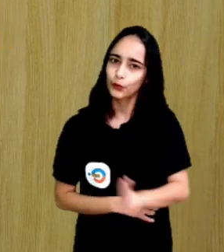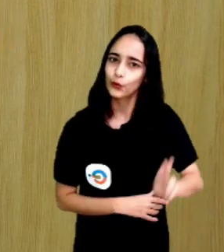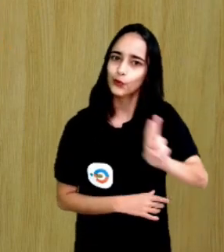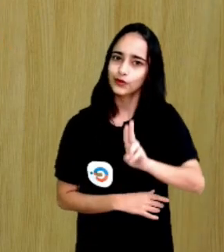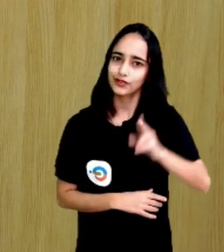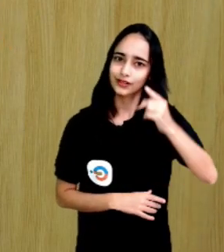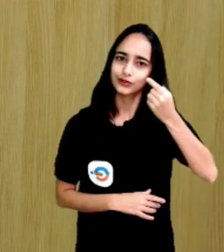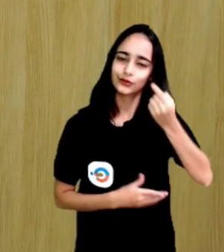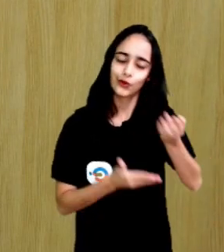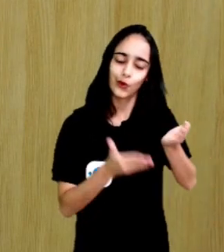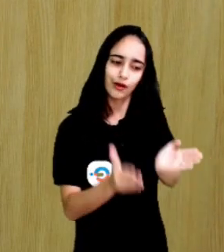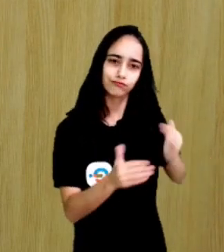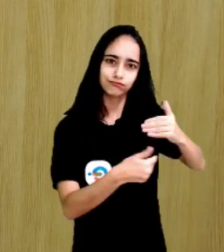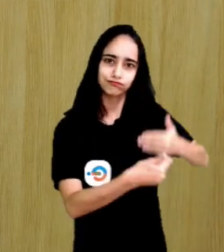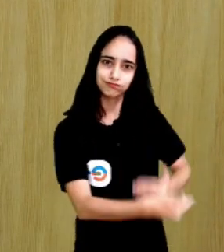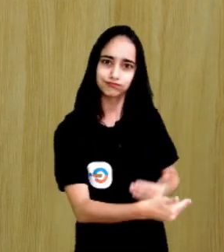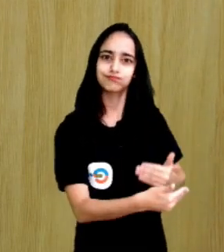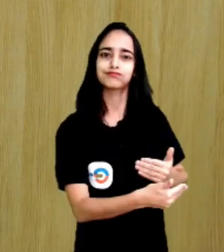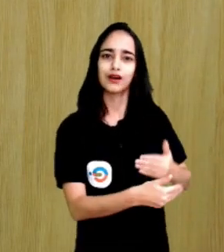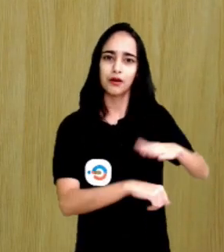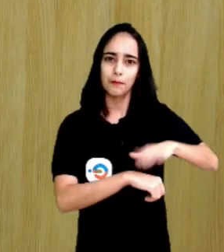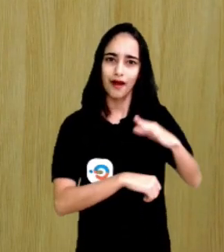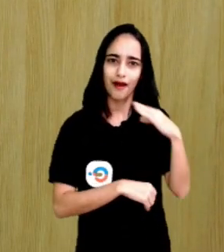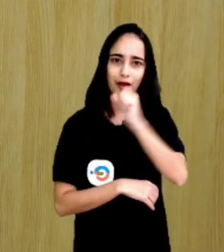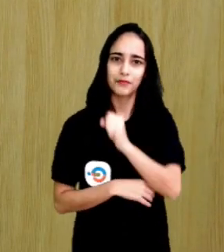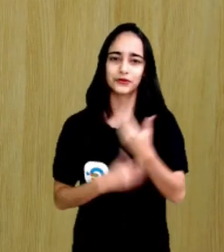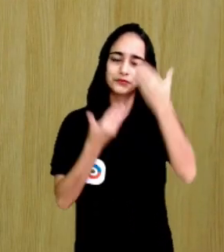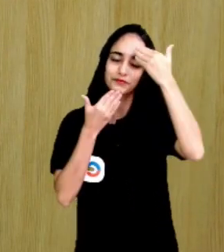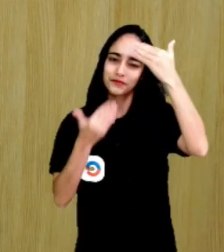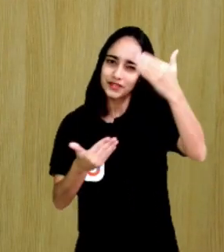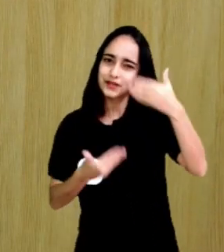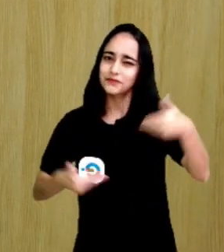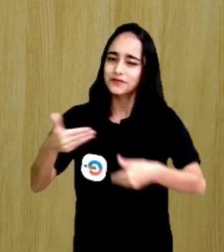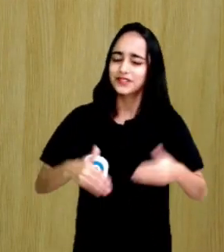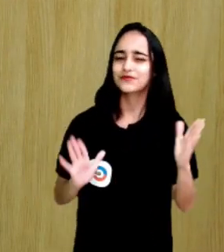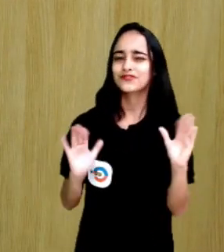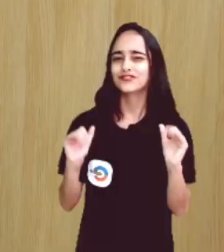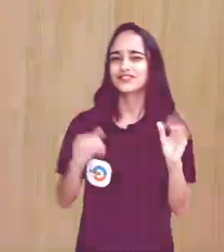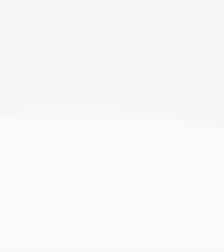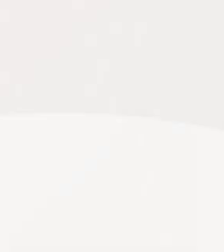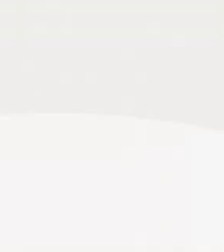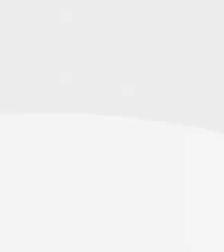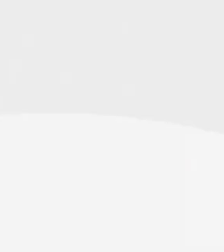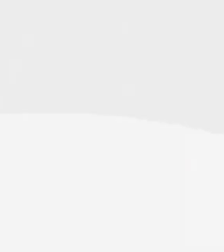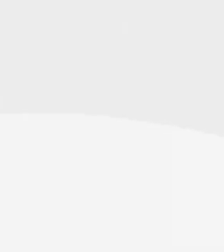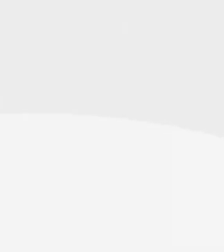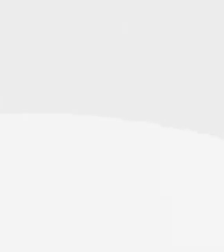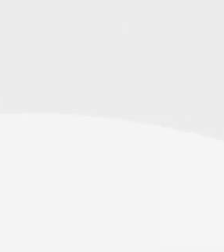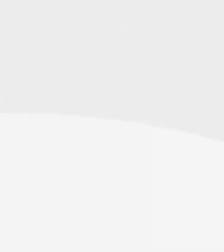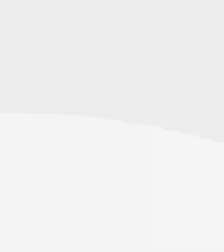descarga Econômica muito obrigada pela companhia tchau tchau e até a